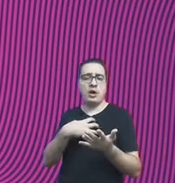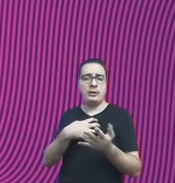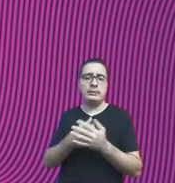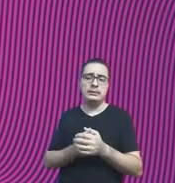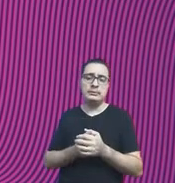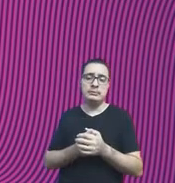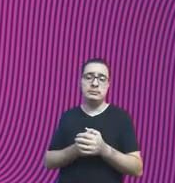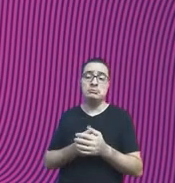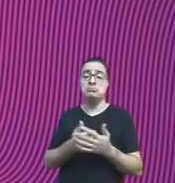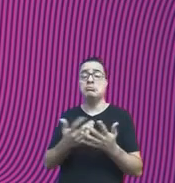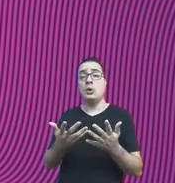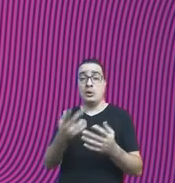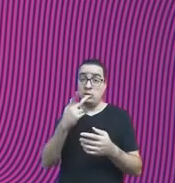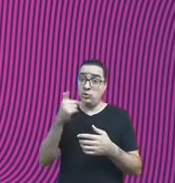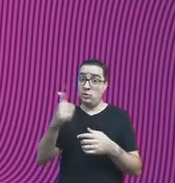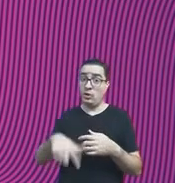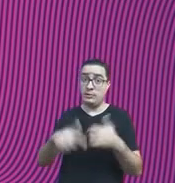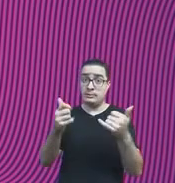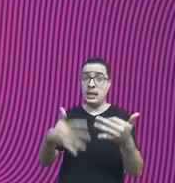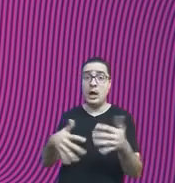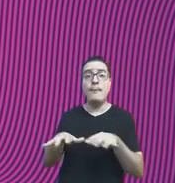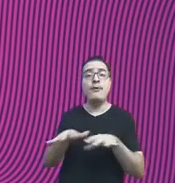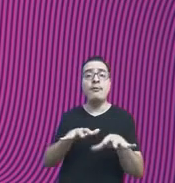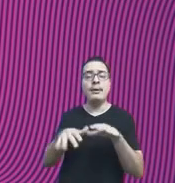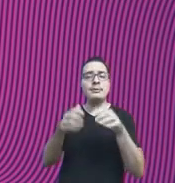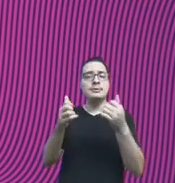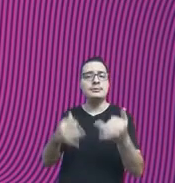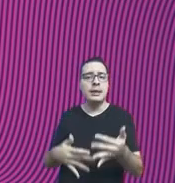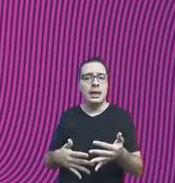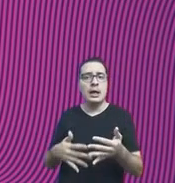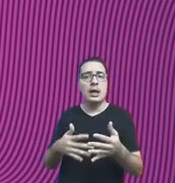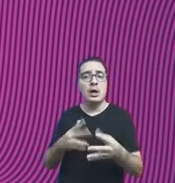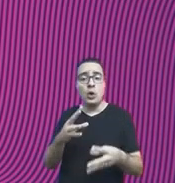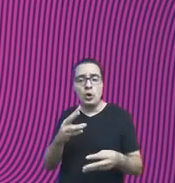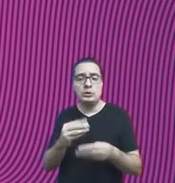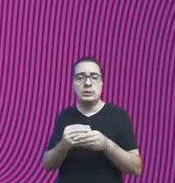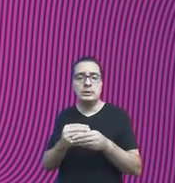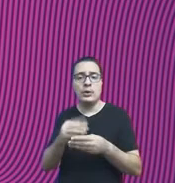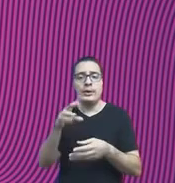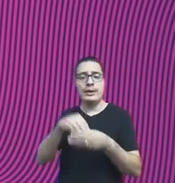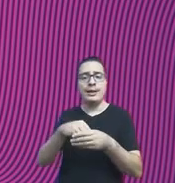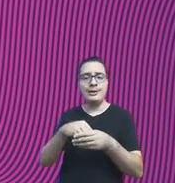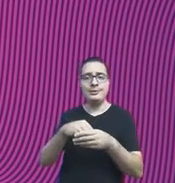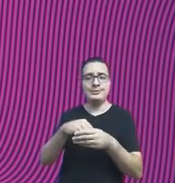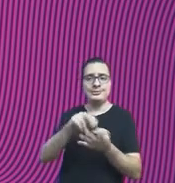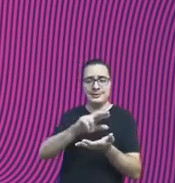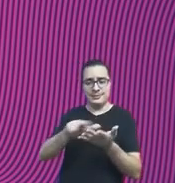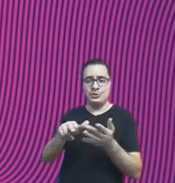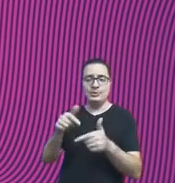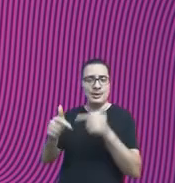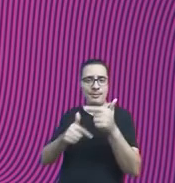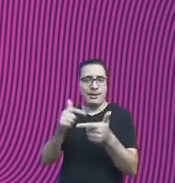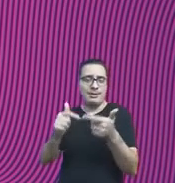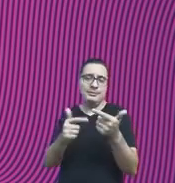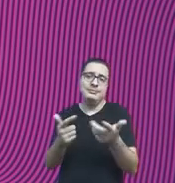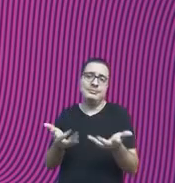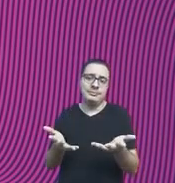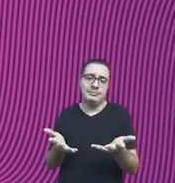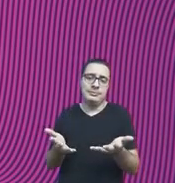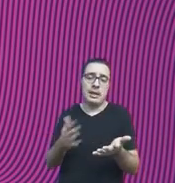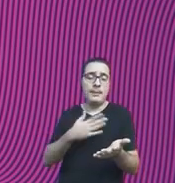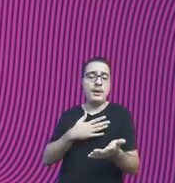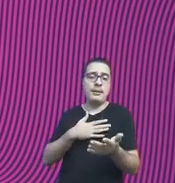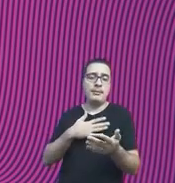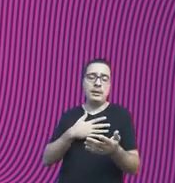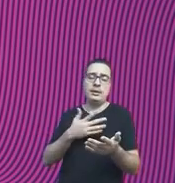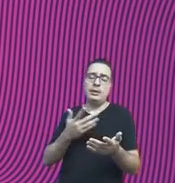e de novo, tem um outro movimento também, né, a gente vê consolidação dentro do elo dos prestadores, o que, para mim, é absolutamente natural